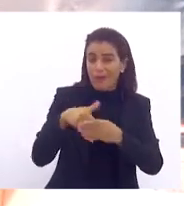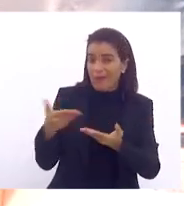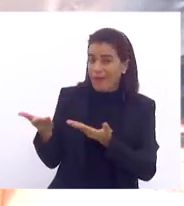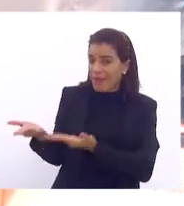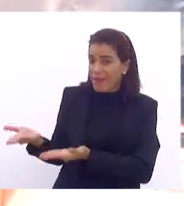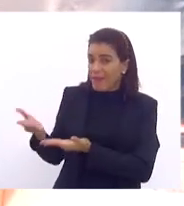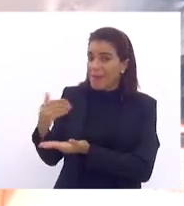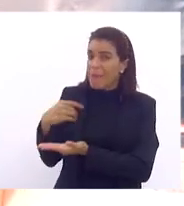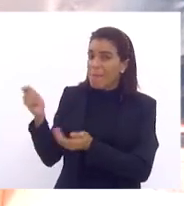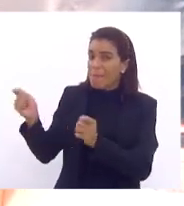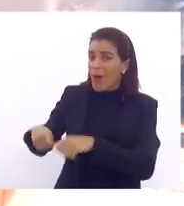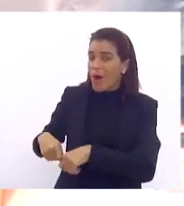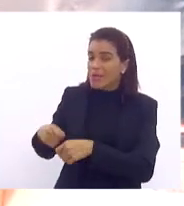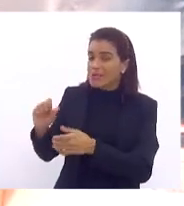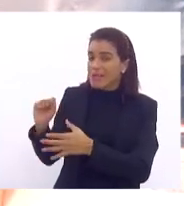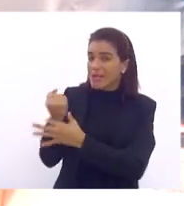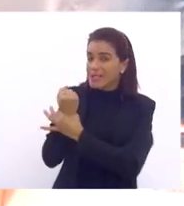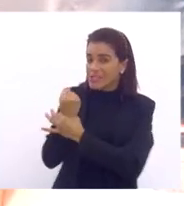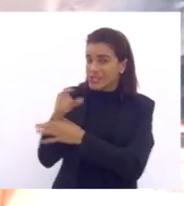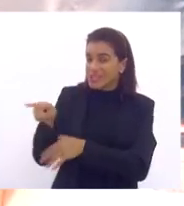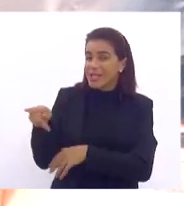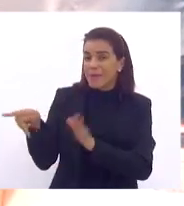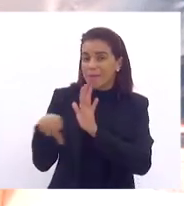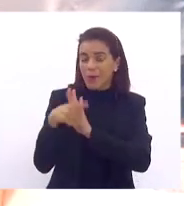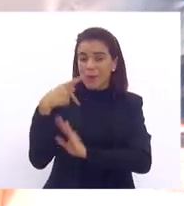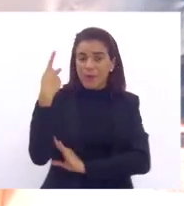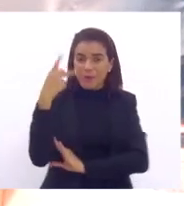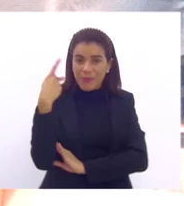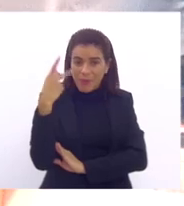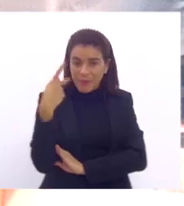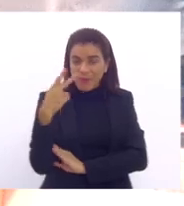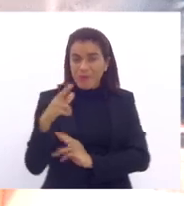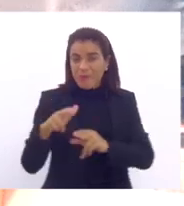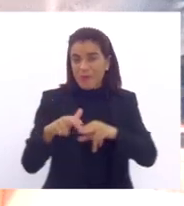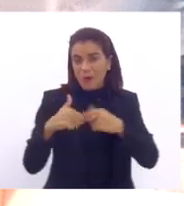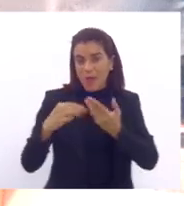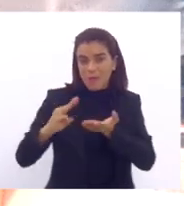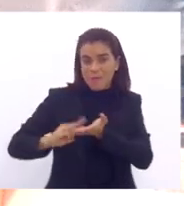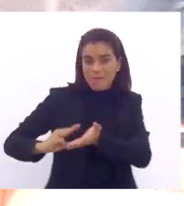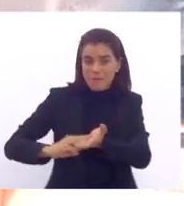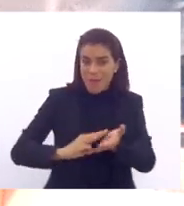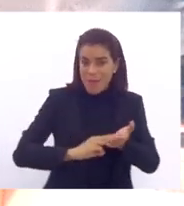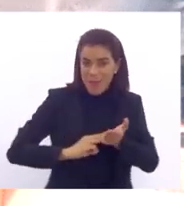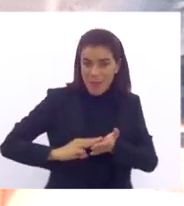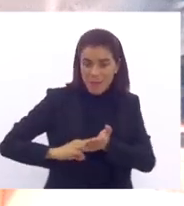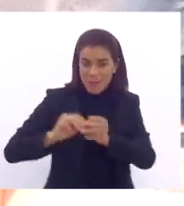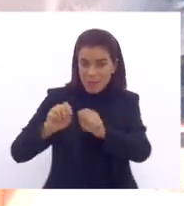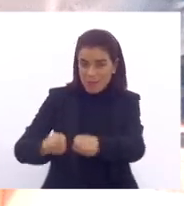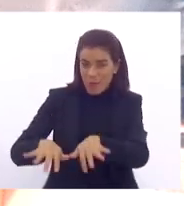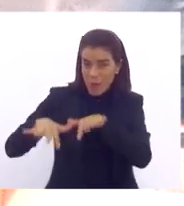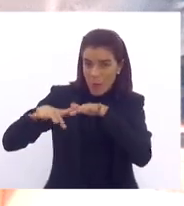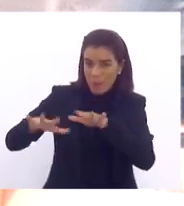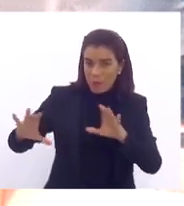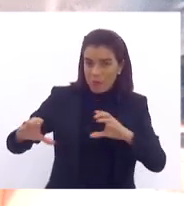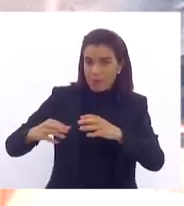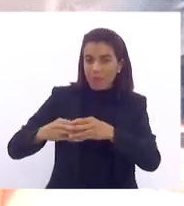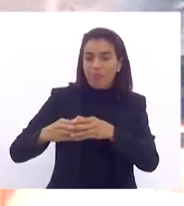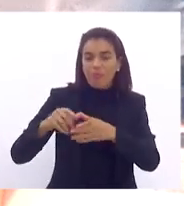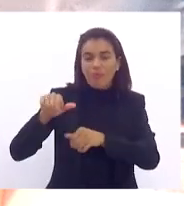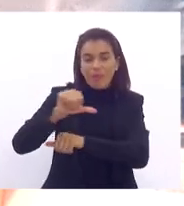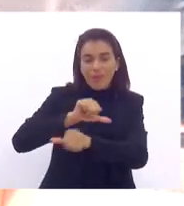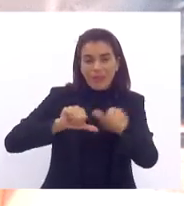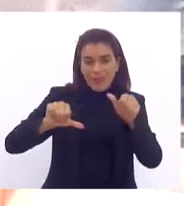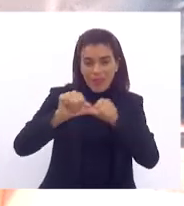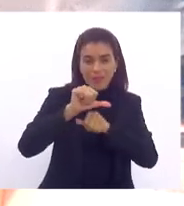valer dessa garantia essa garantia que é do Parlamento por meio dos seus membros que são o Parlamento quando em conjunto que formam